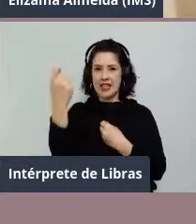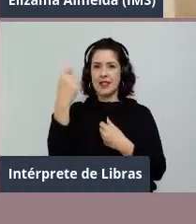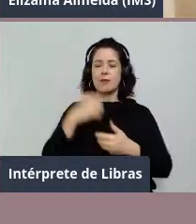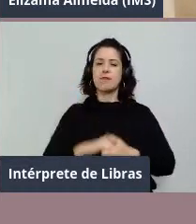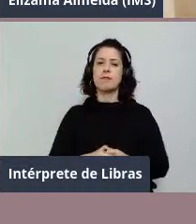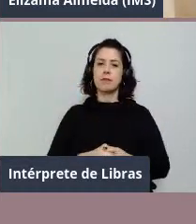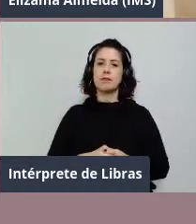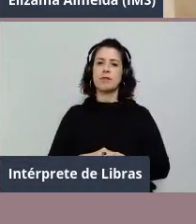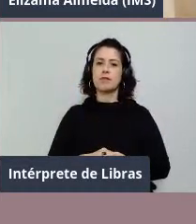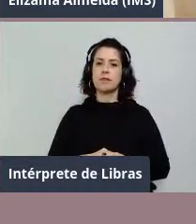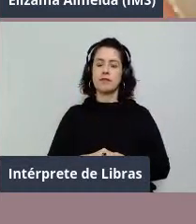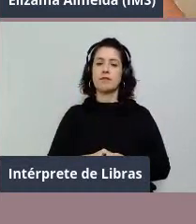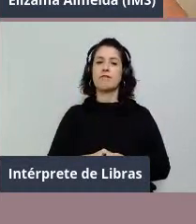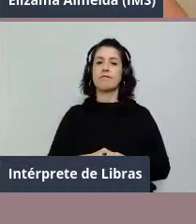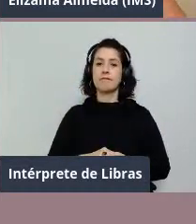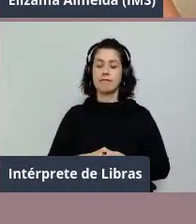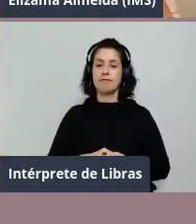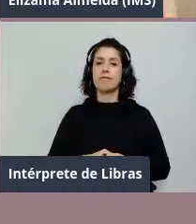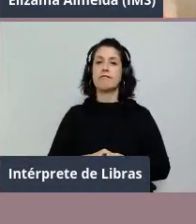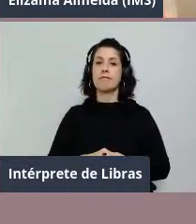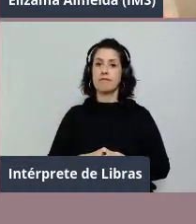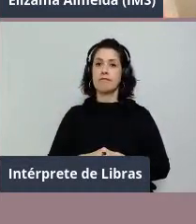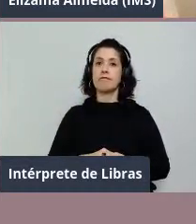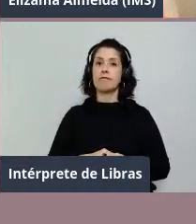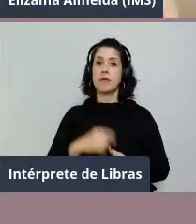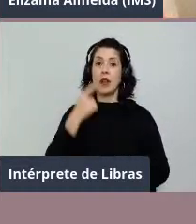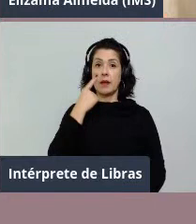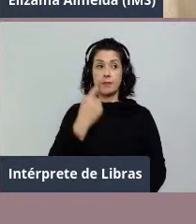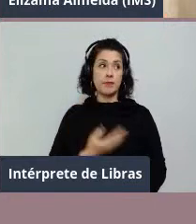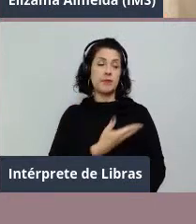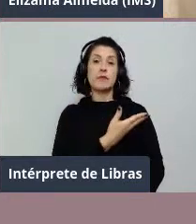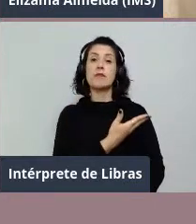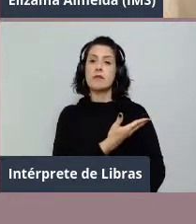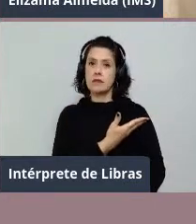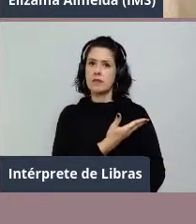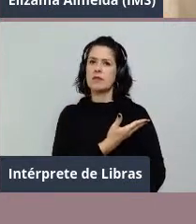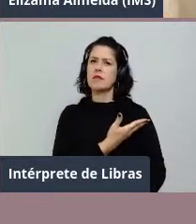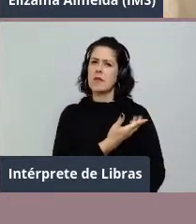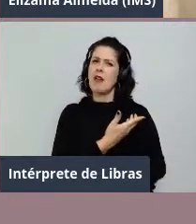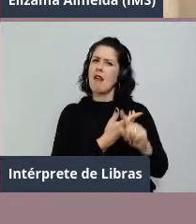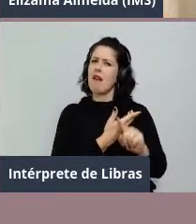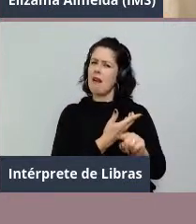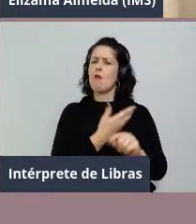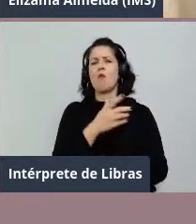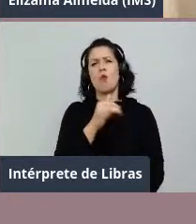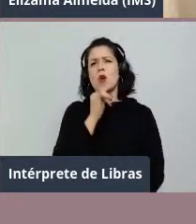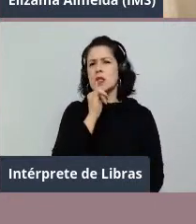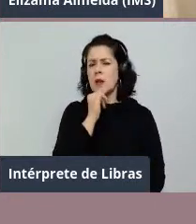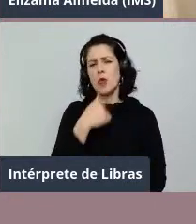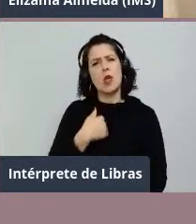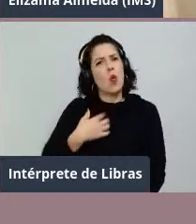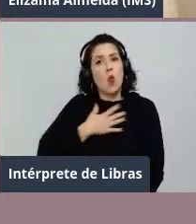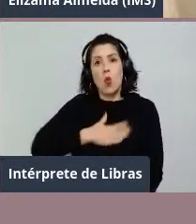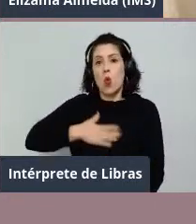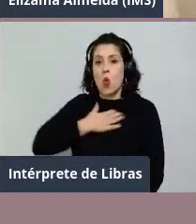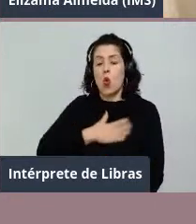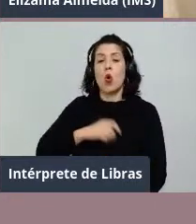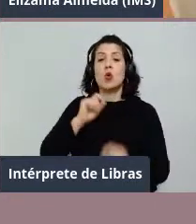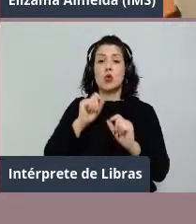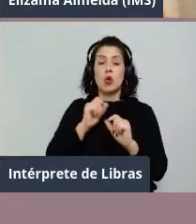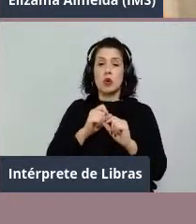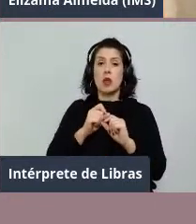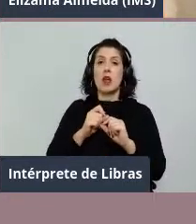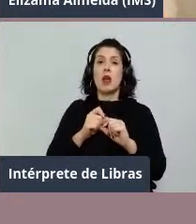Esse aqui é um dos exemplos que eu também gosto muito, que é uma folha rasgada não